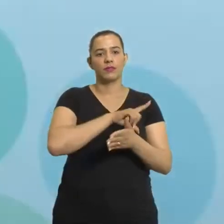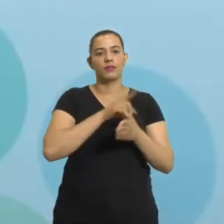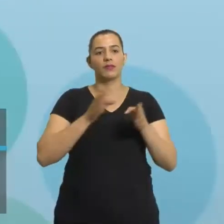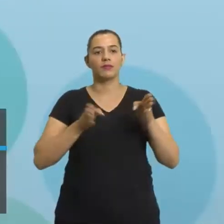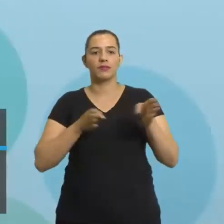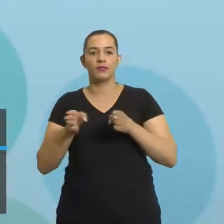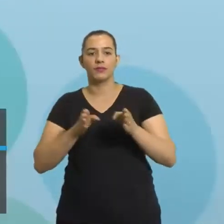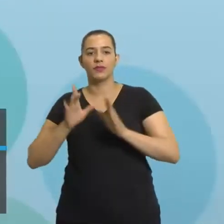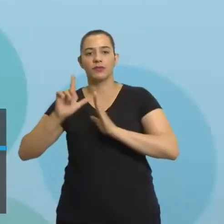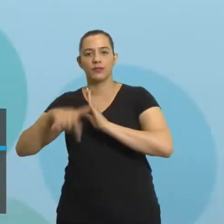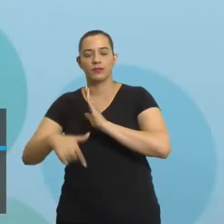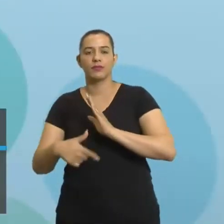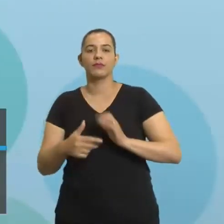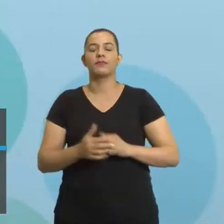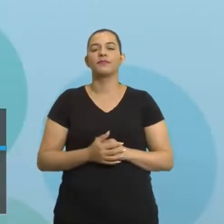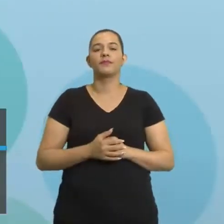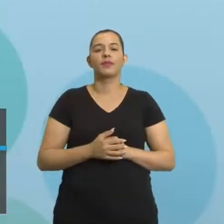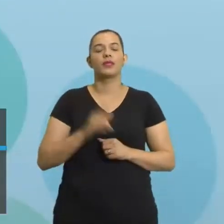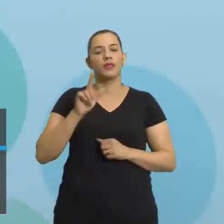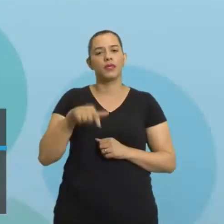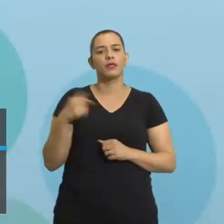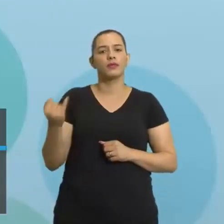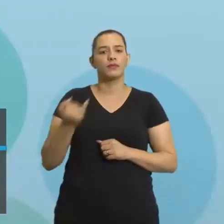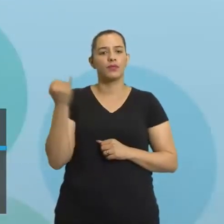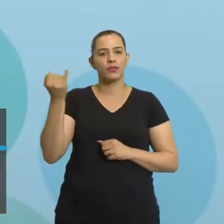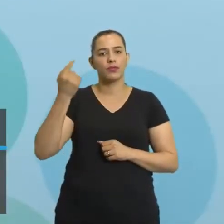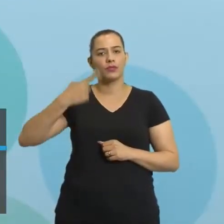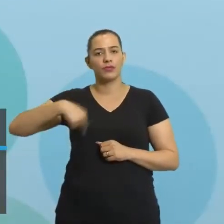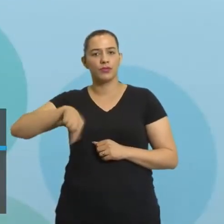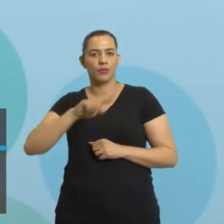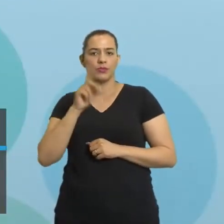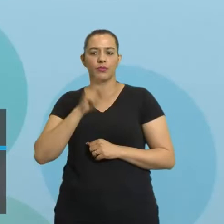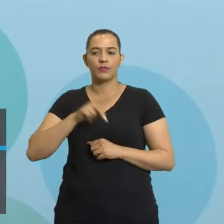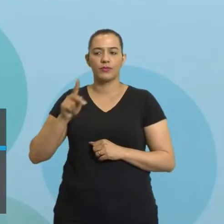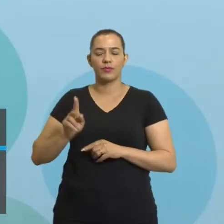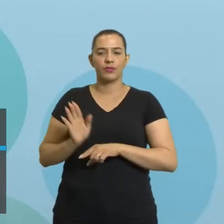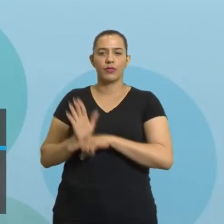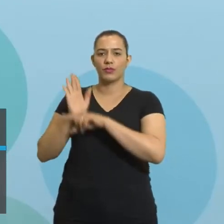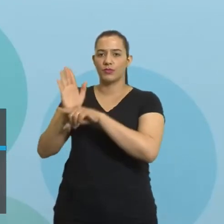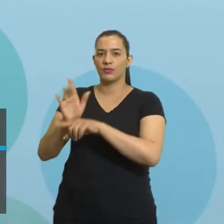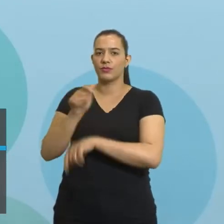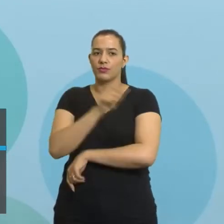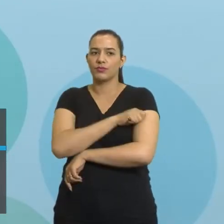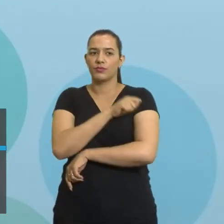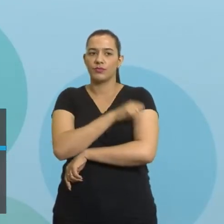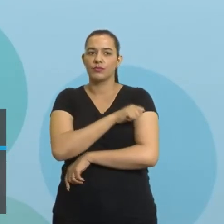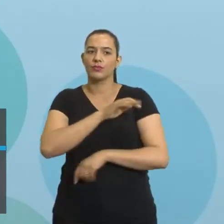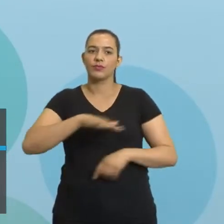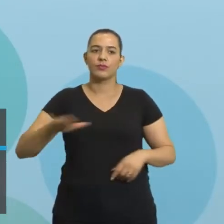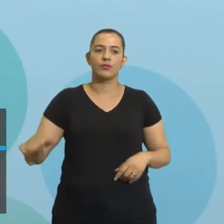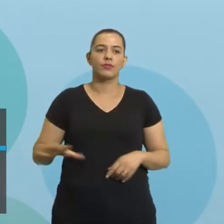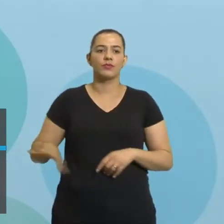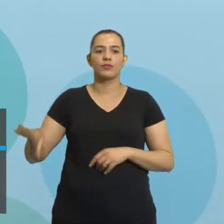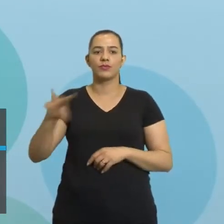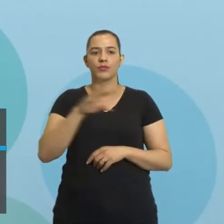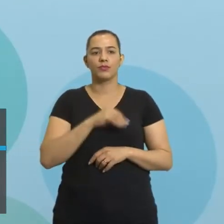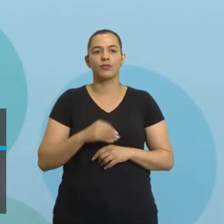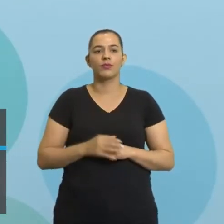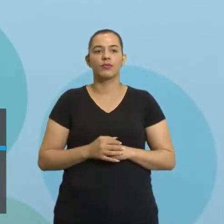que a gente chamou, são importantes nós, professores, garantirmos para que as crianças, os meninos, meninas,